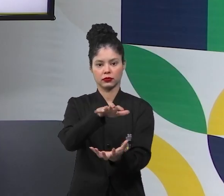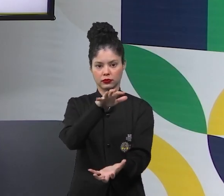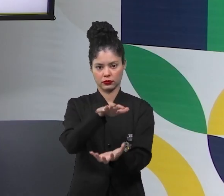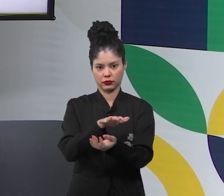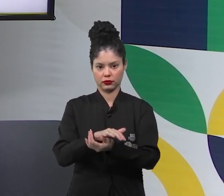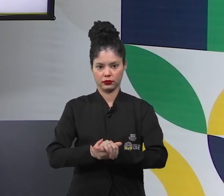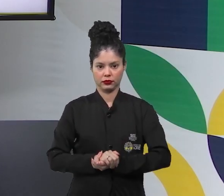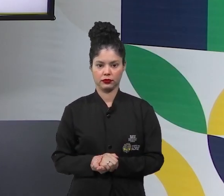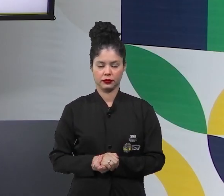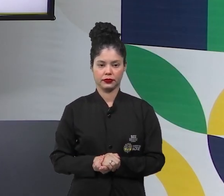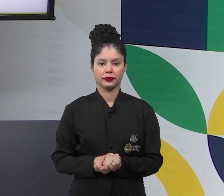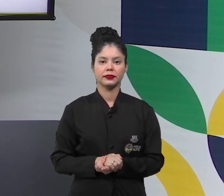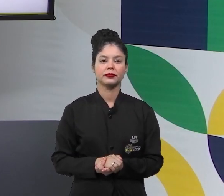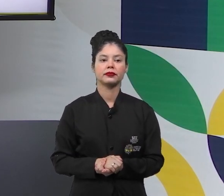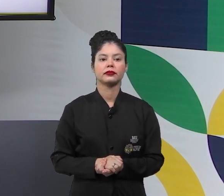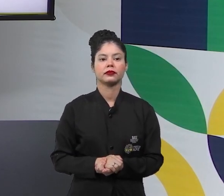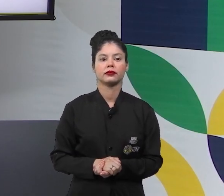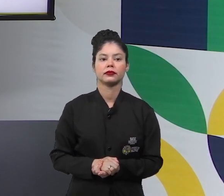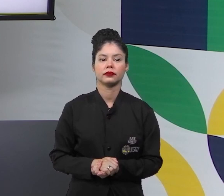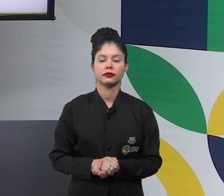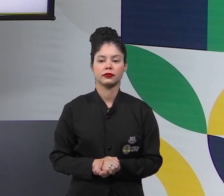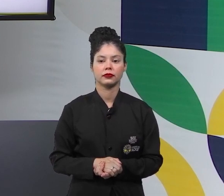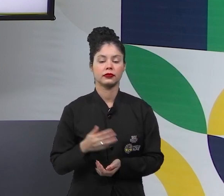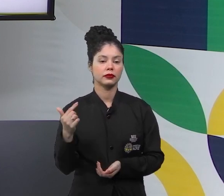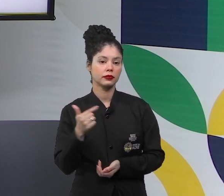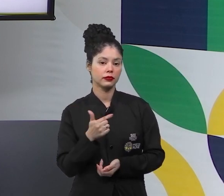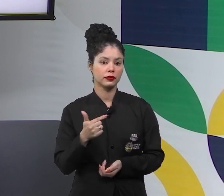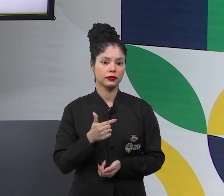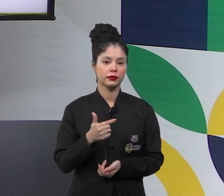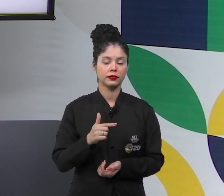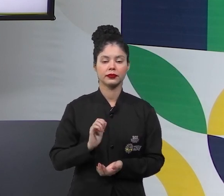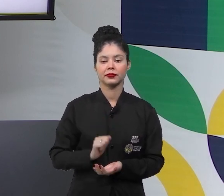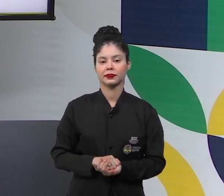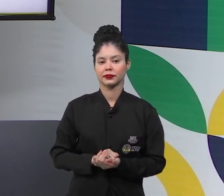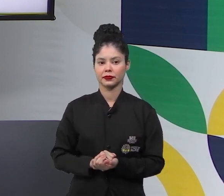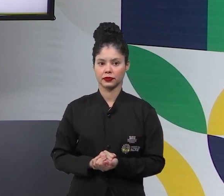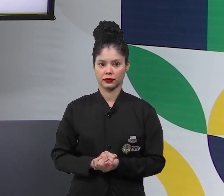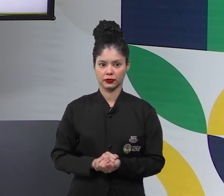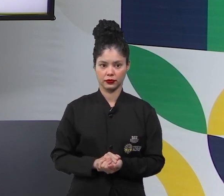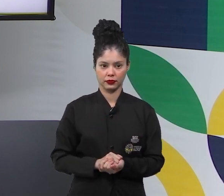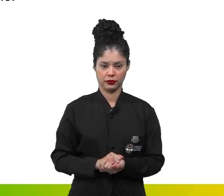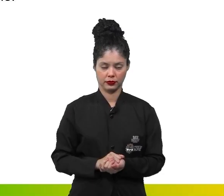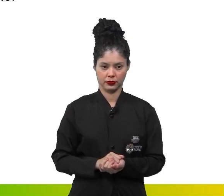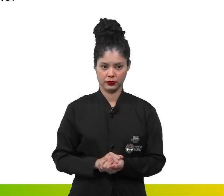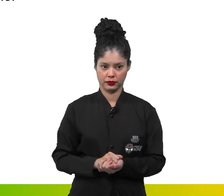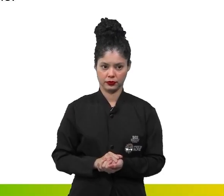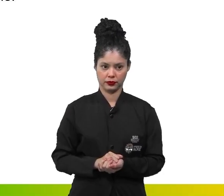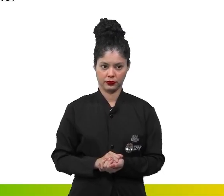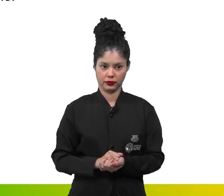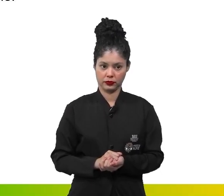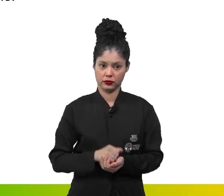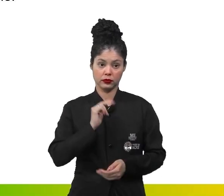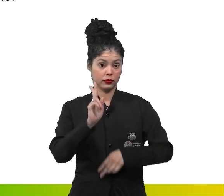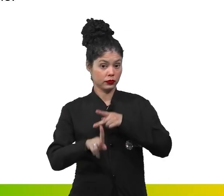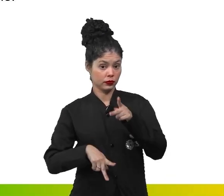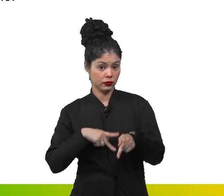os idosos, certo? Vamos então para outra questão aqui no quadro comigo.